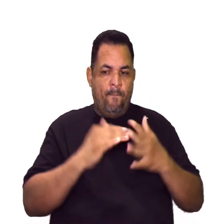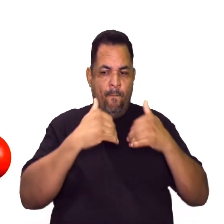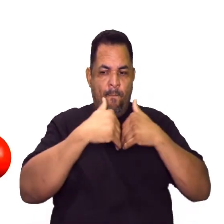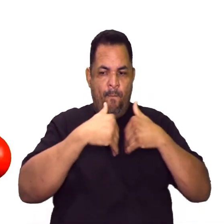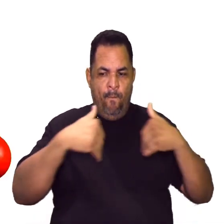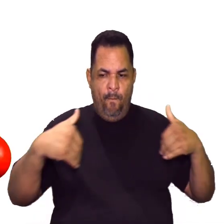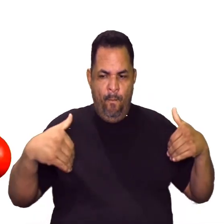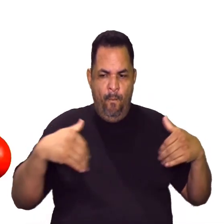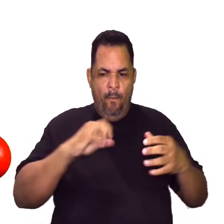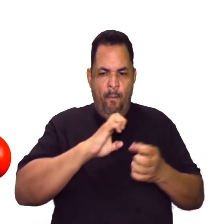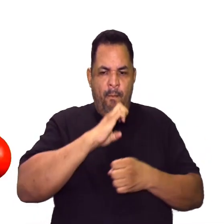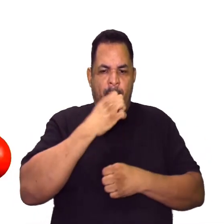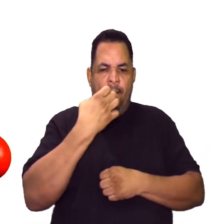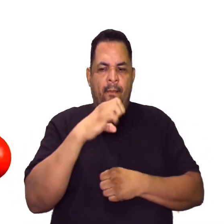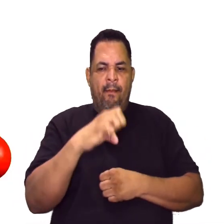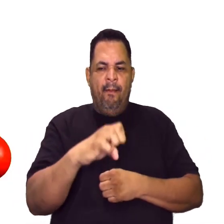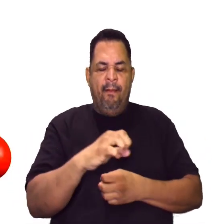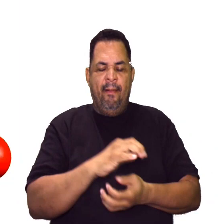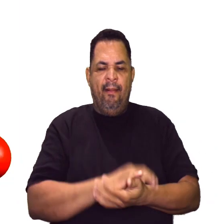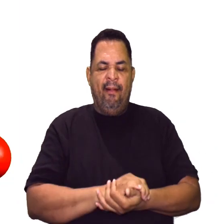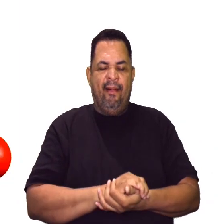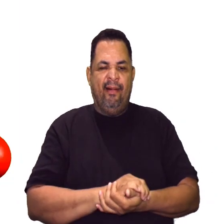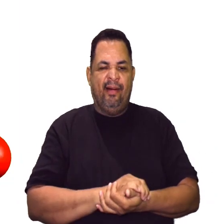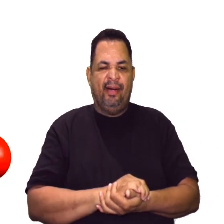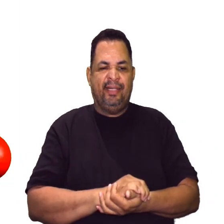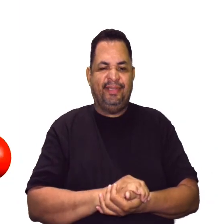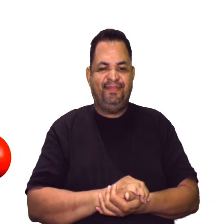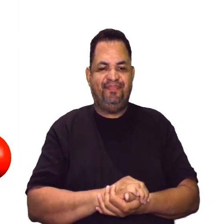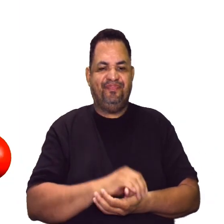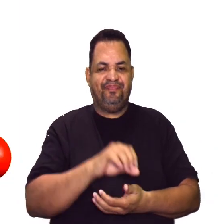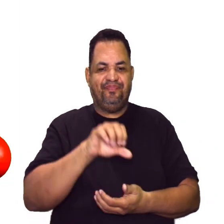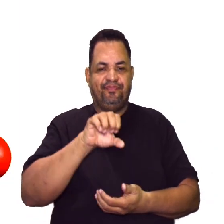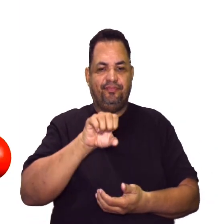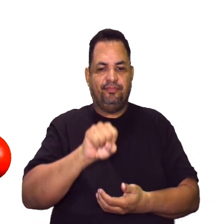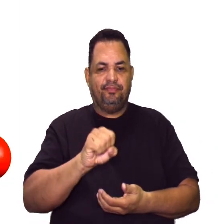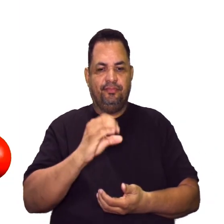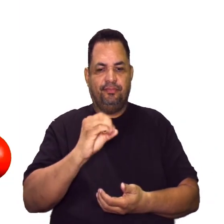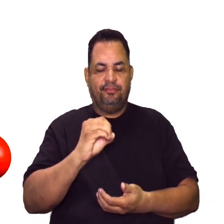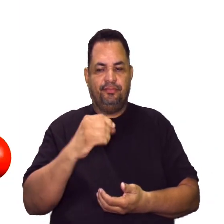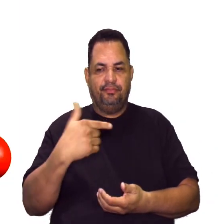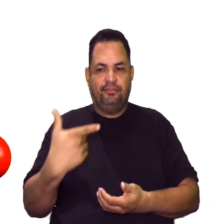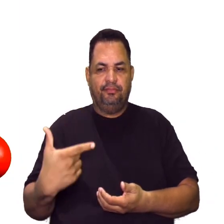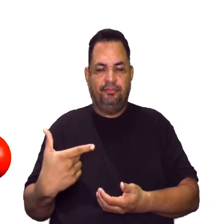repulsão eletrônica, tá? No caso do enxofre, do SO2,